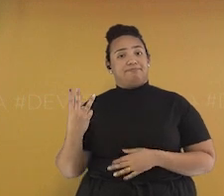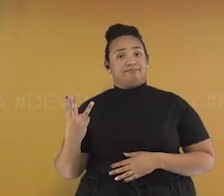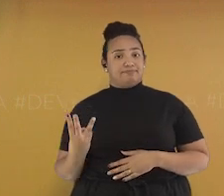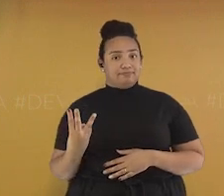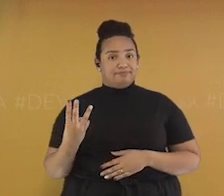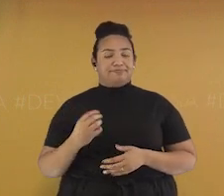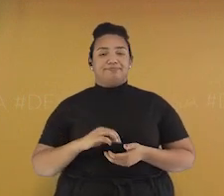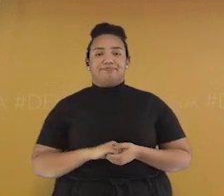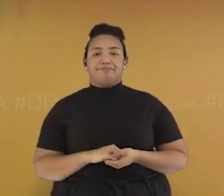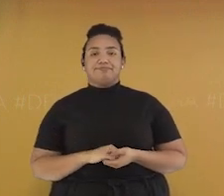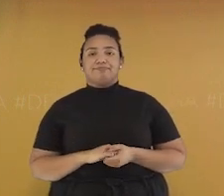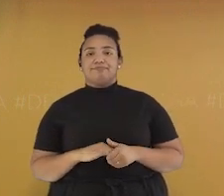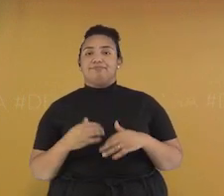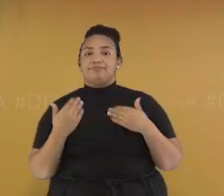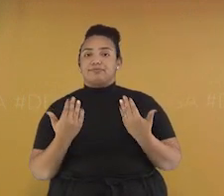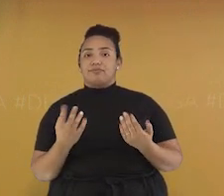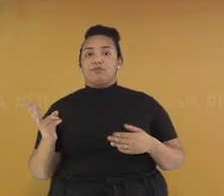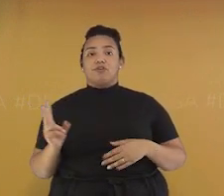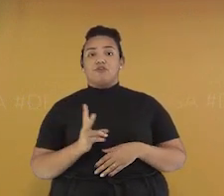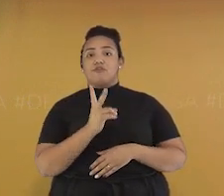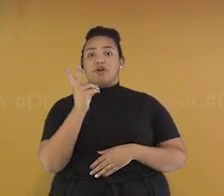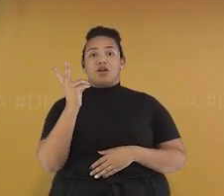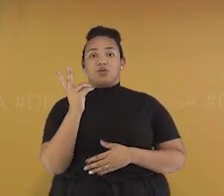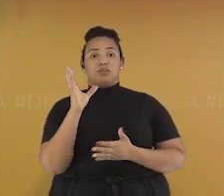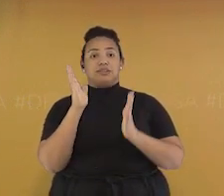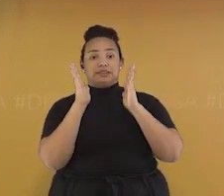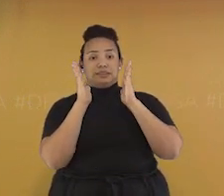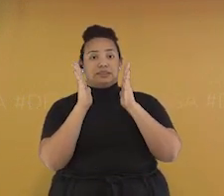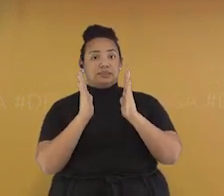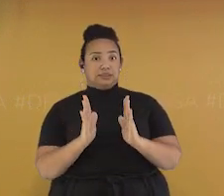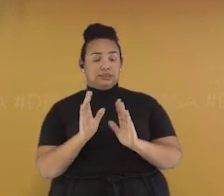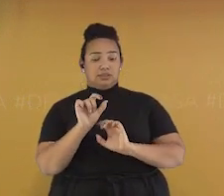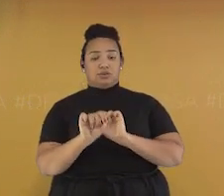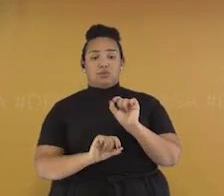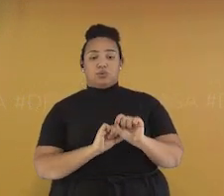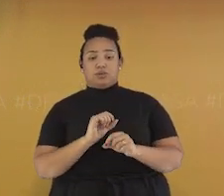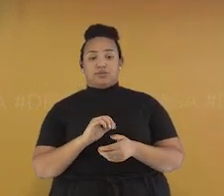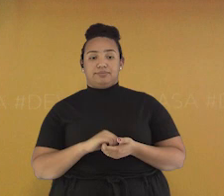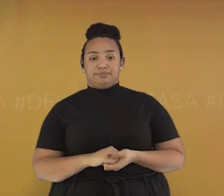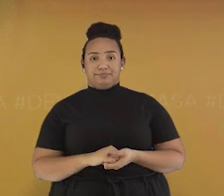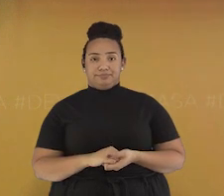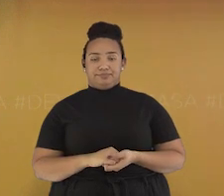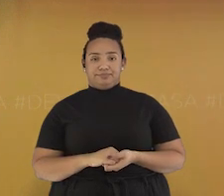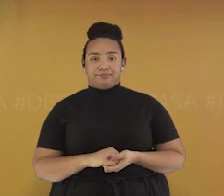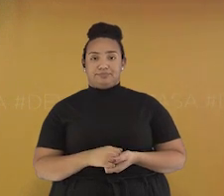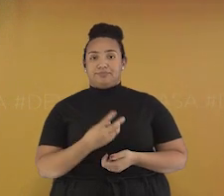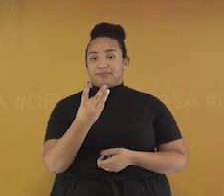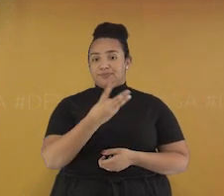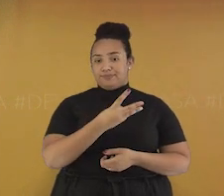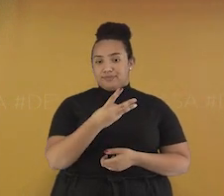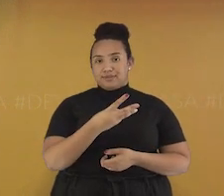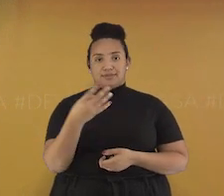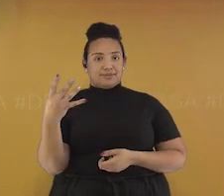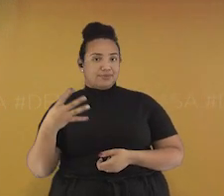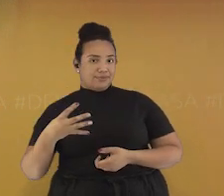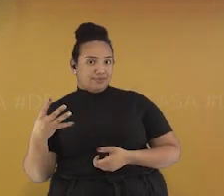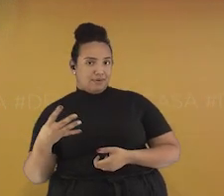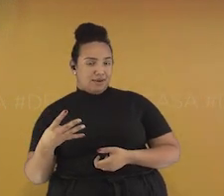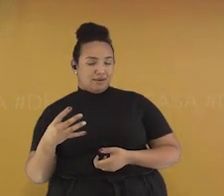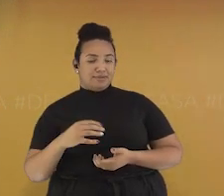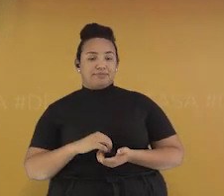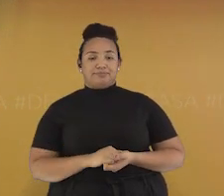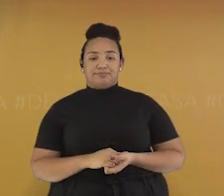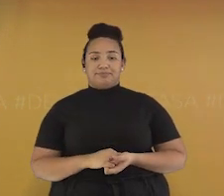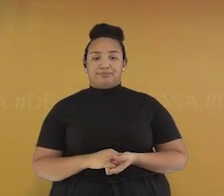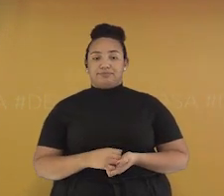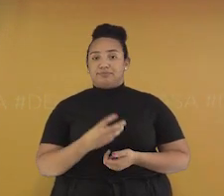que é igual a 3. Logo, os valores centrais estarão na terceira e na quarta